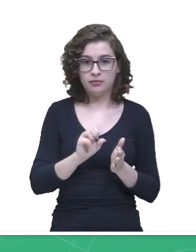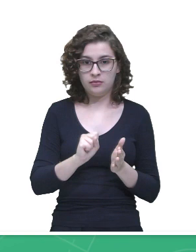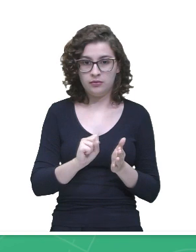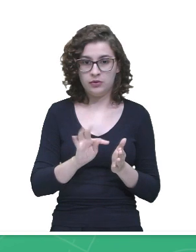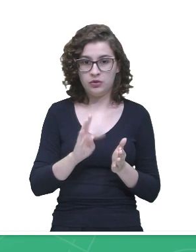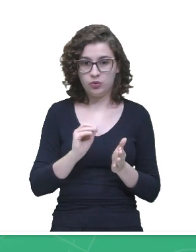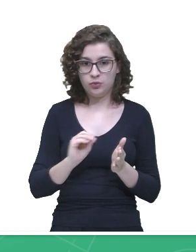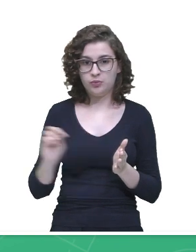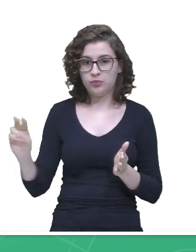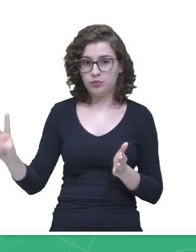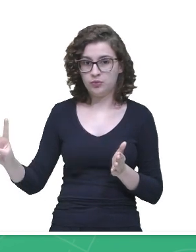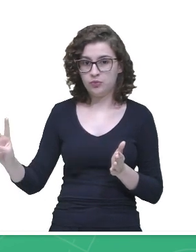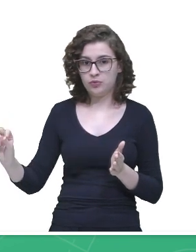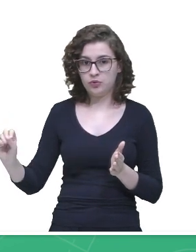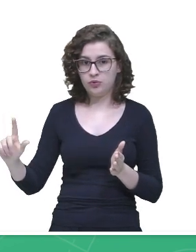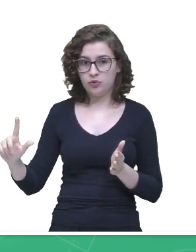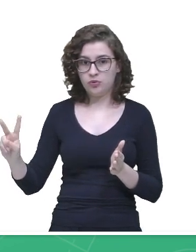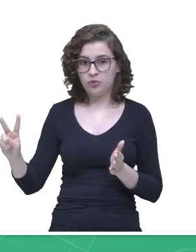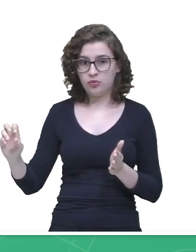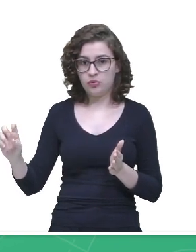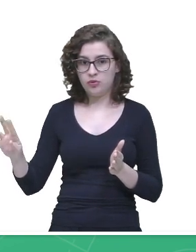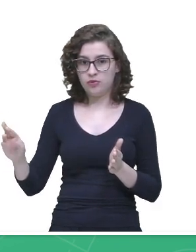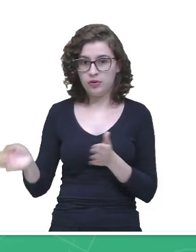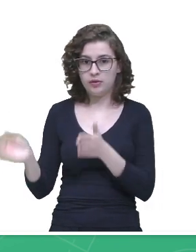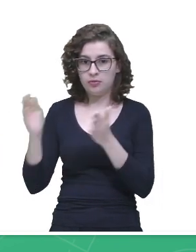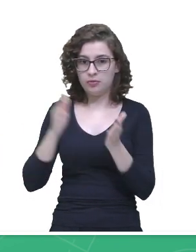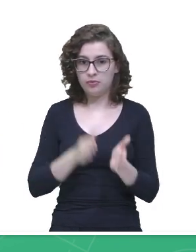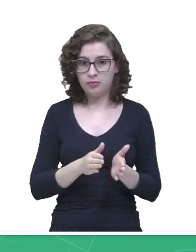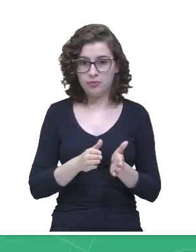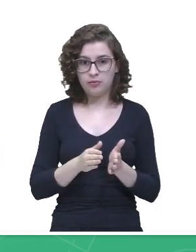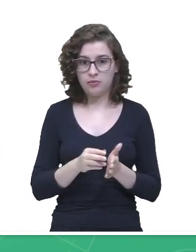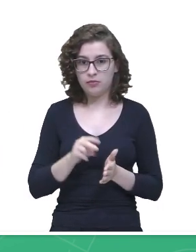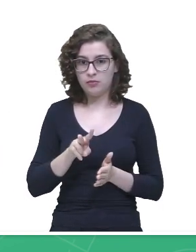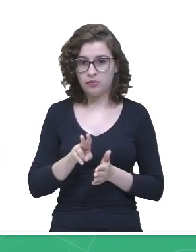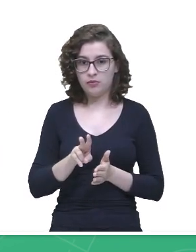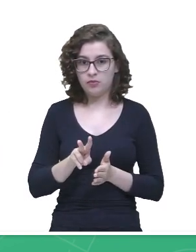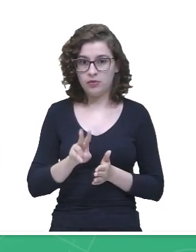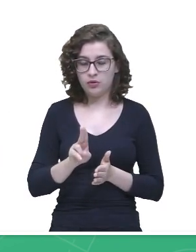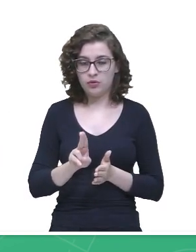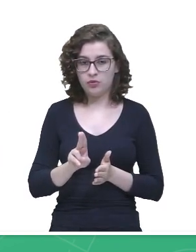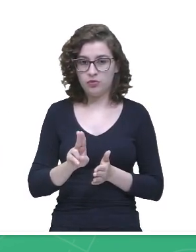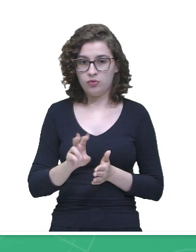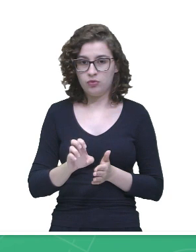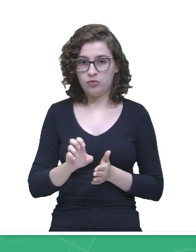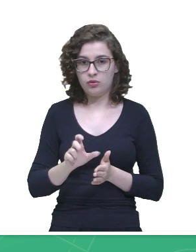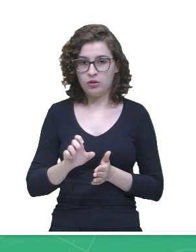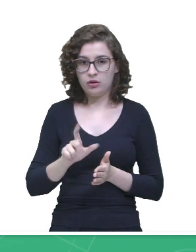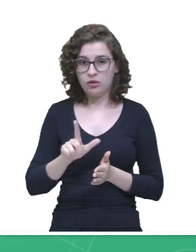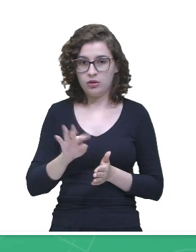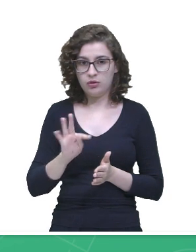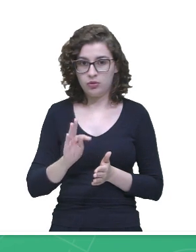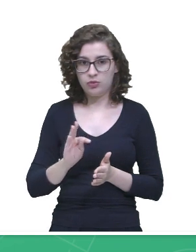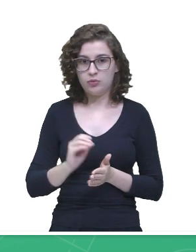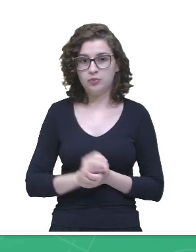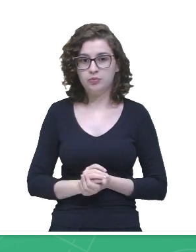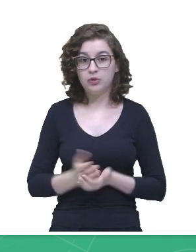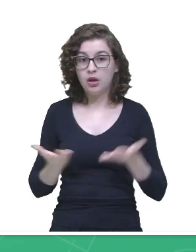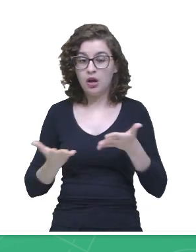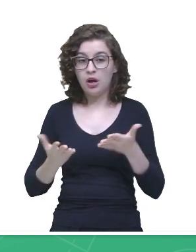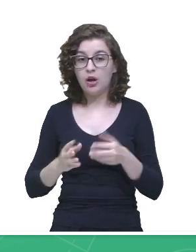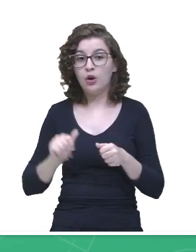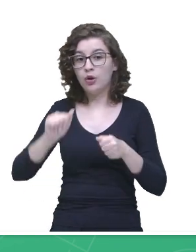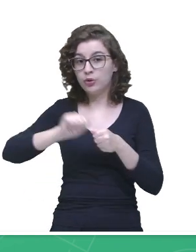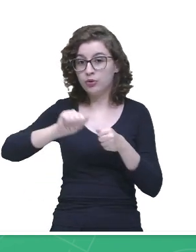Vuelto, ok? Isso daí é o particípio dos verbos irregulares. Vamos conjugar o verbo